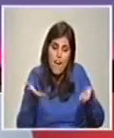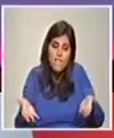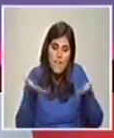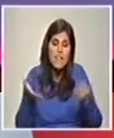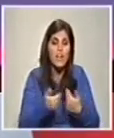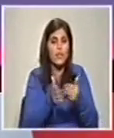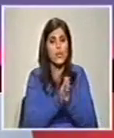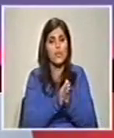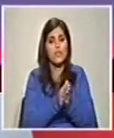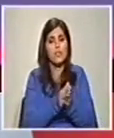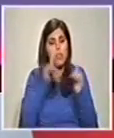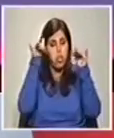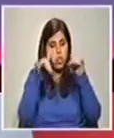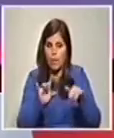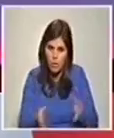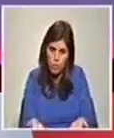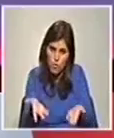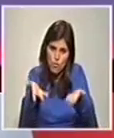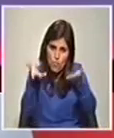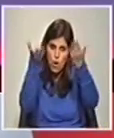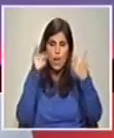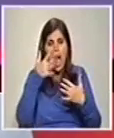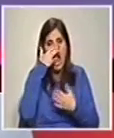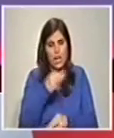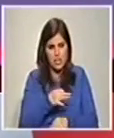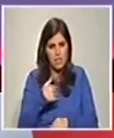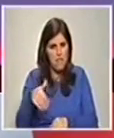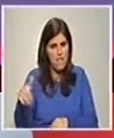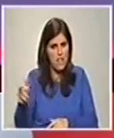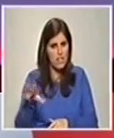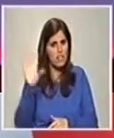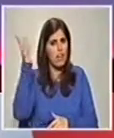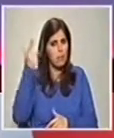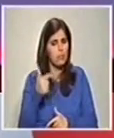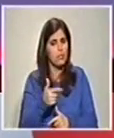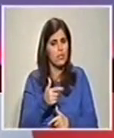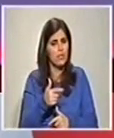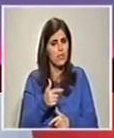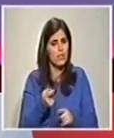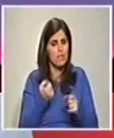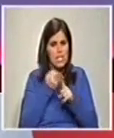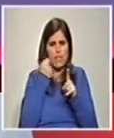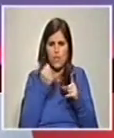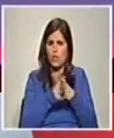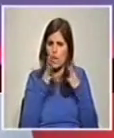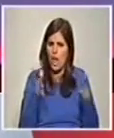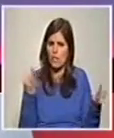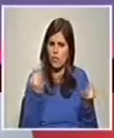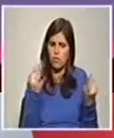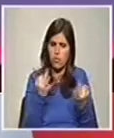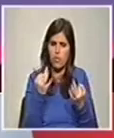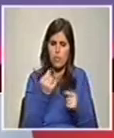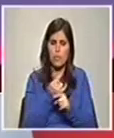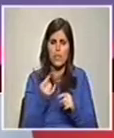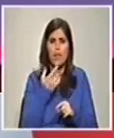é a puxar para cima. E eu acho que vêm, acredito que vêm aí mesmo tempos altamente desafiantes, porque lá está,